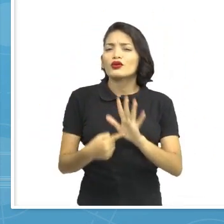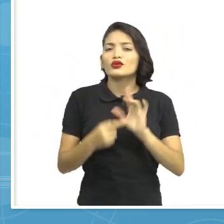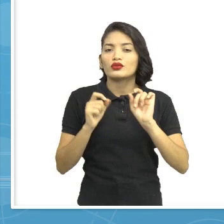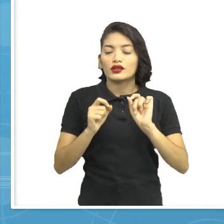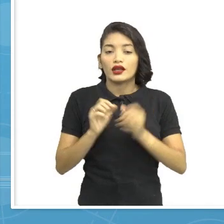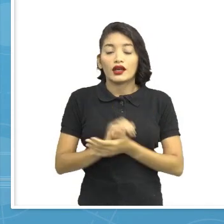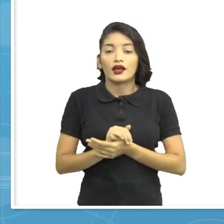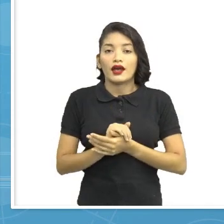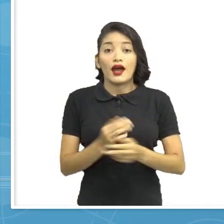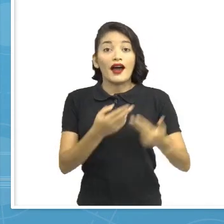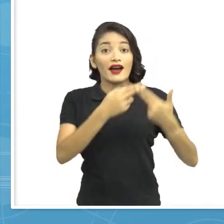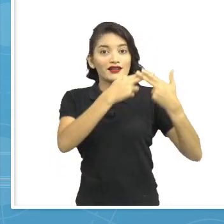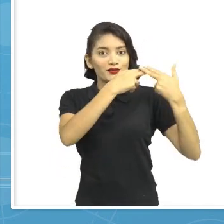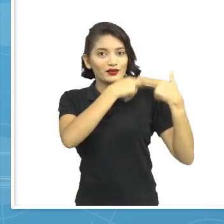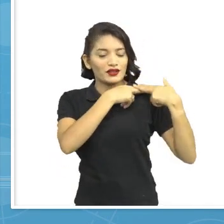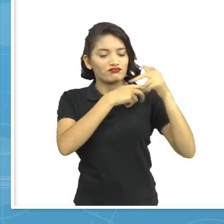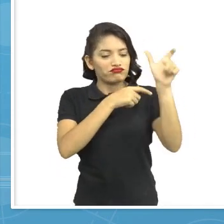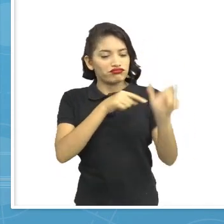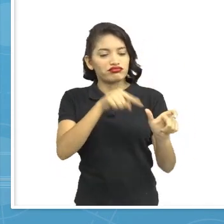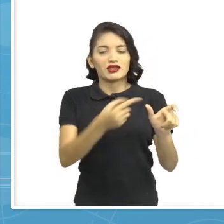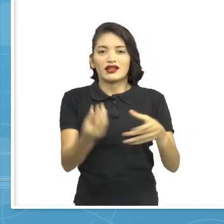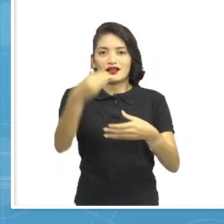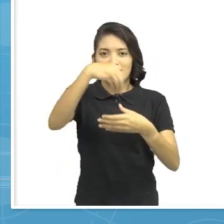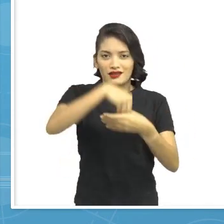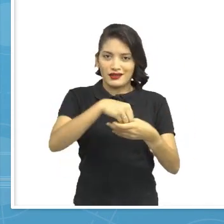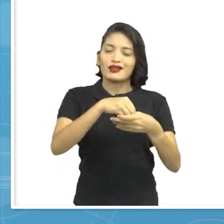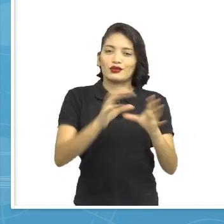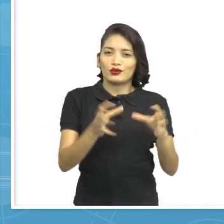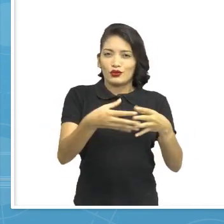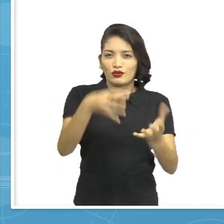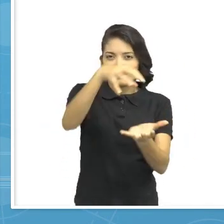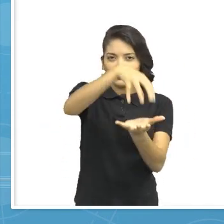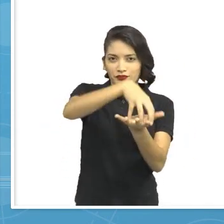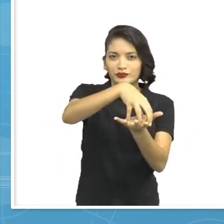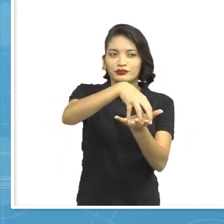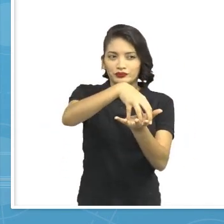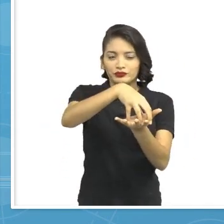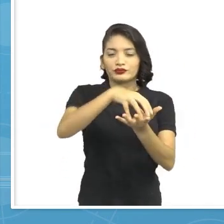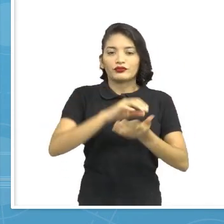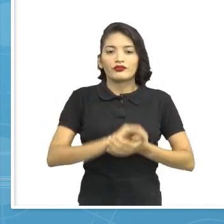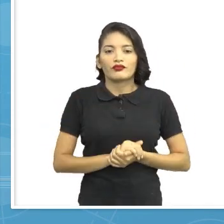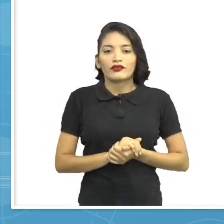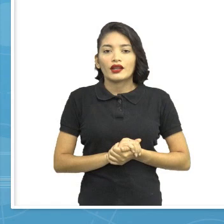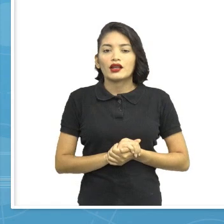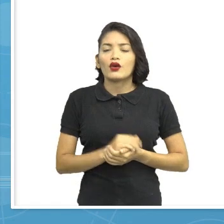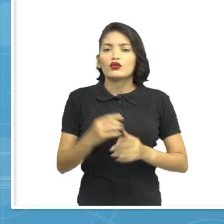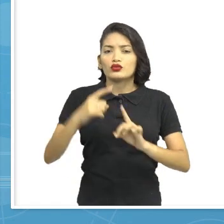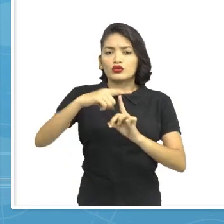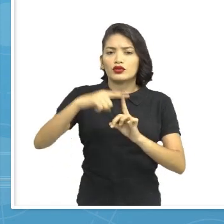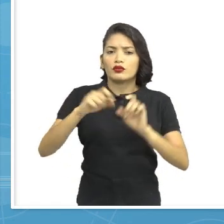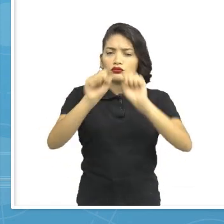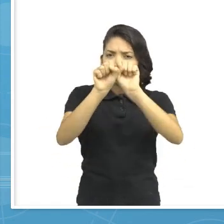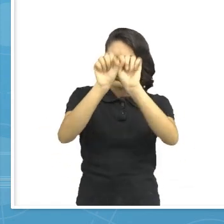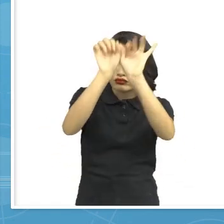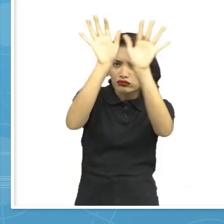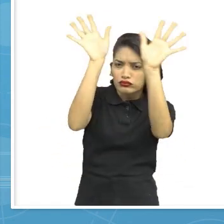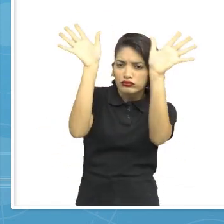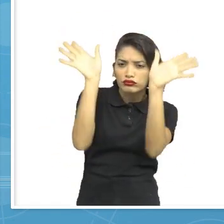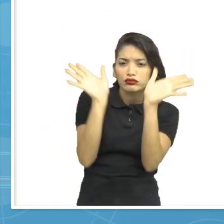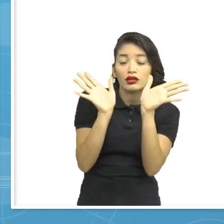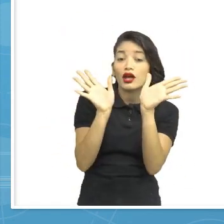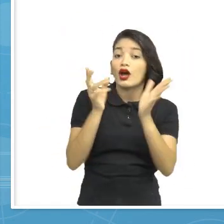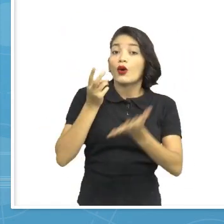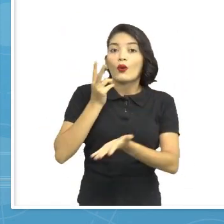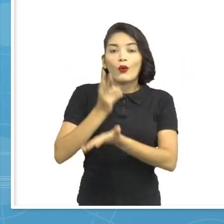à posição desse elemento dentro da tribo, né? Ou o formato de circunferência, de círculo, que é uma coisa